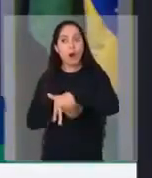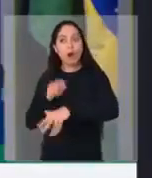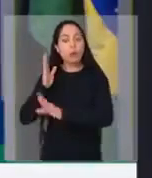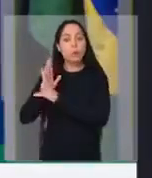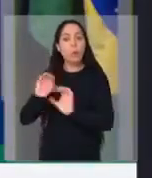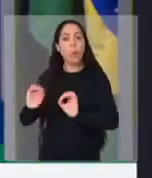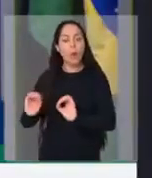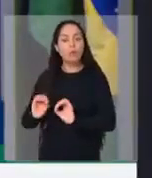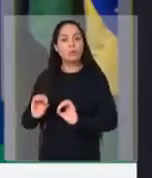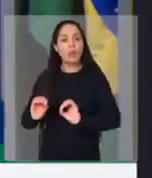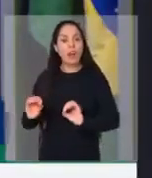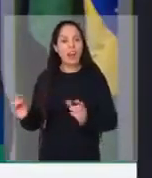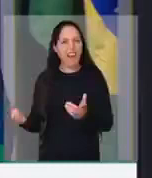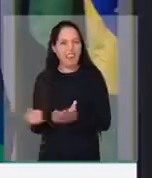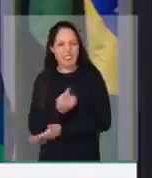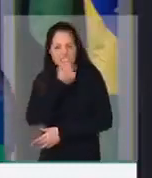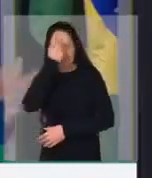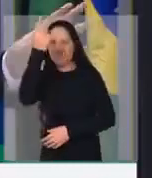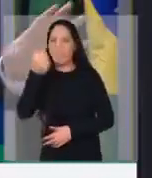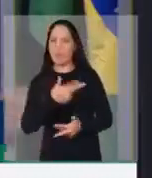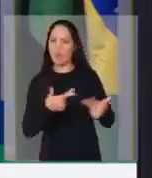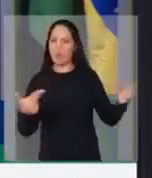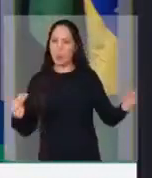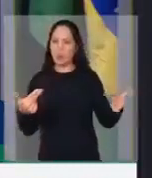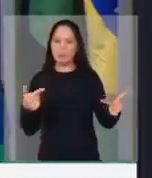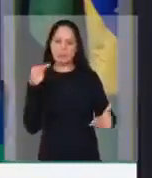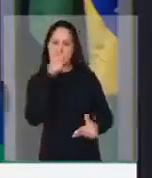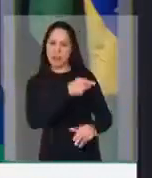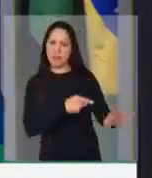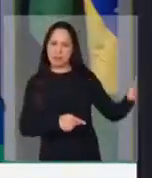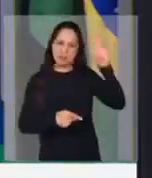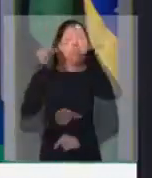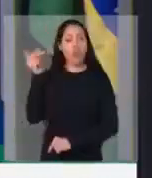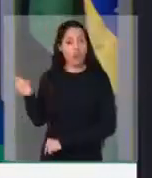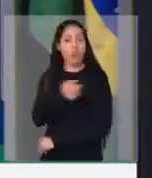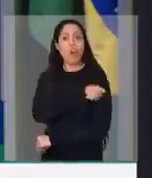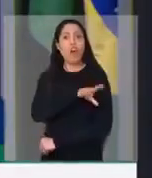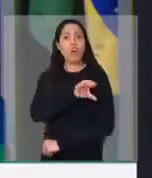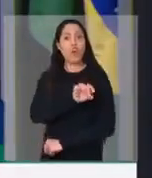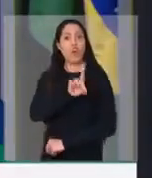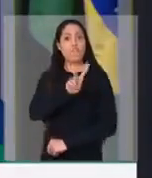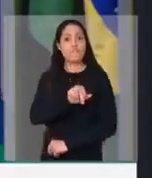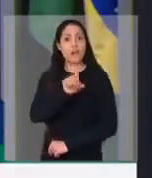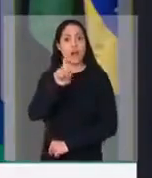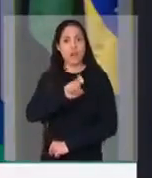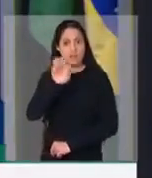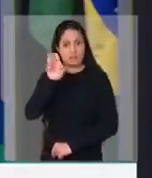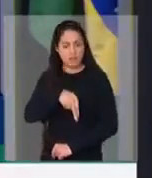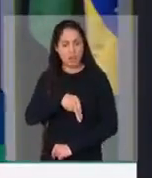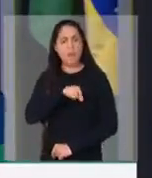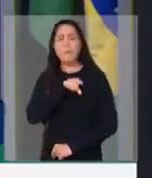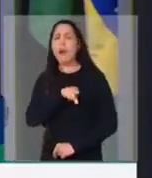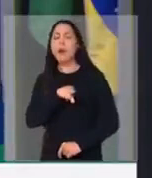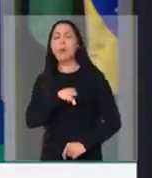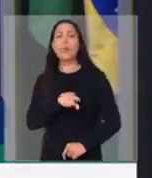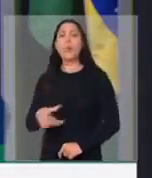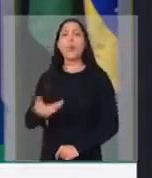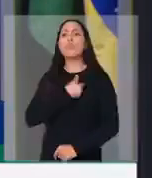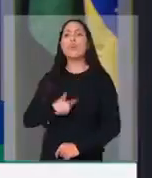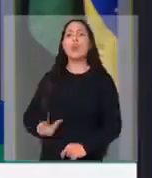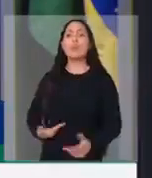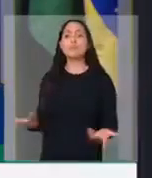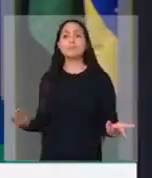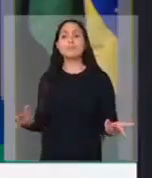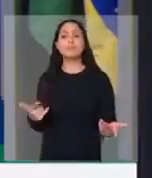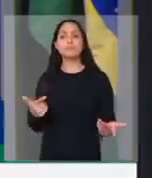poder respingar no presidente Jair bolsonaro semana passada foi a curva XXI e quem fez a denúncia tudo nós sabemos